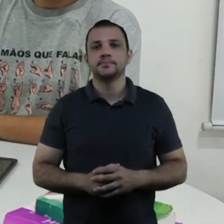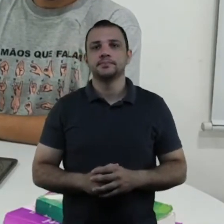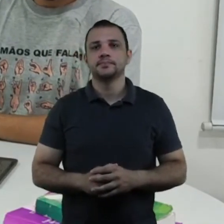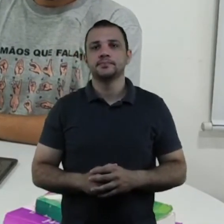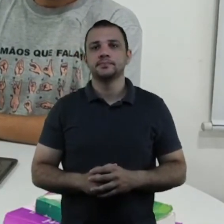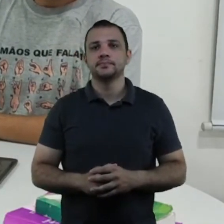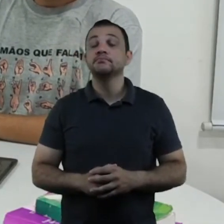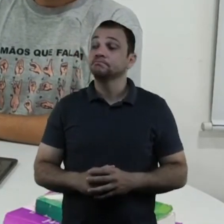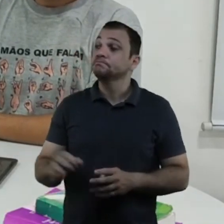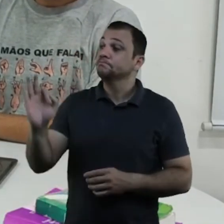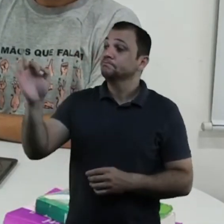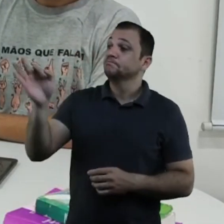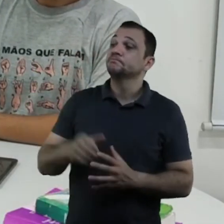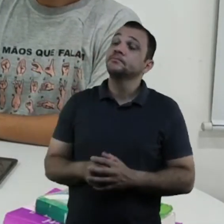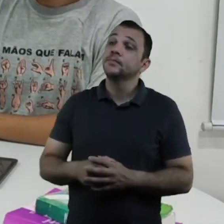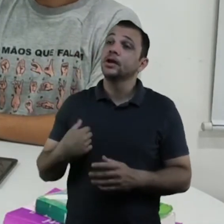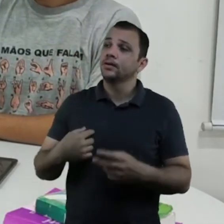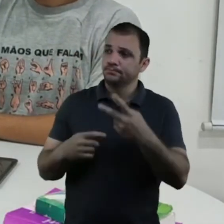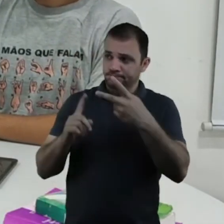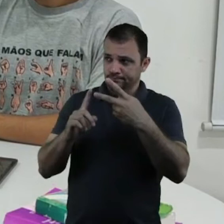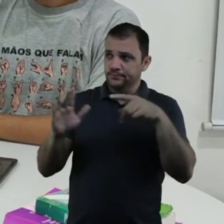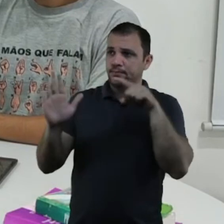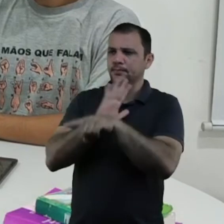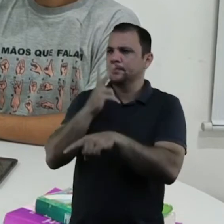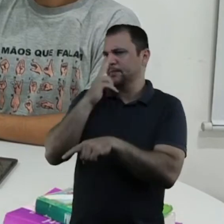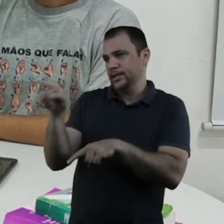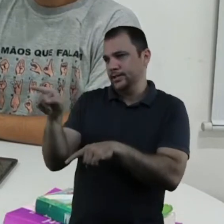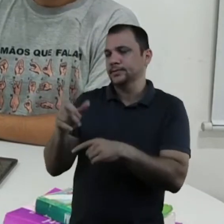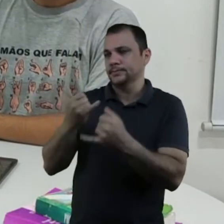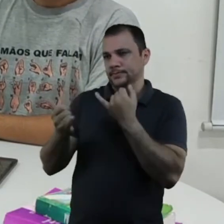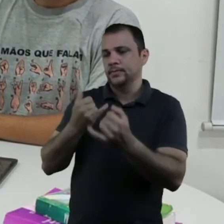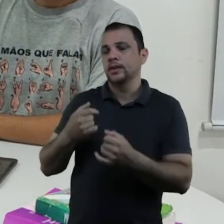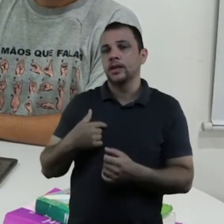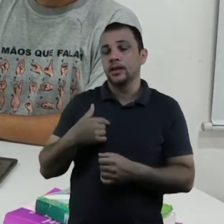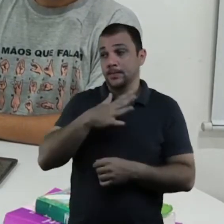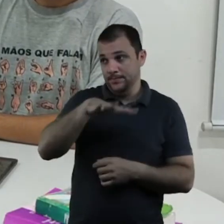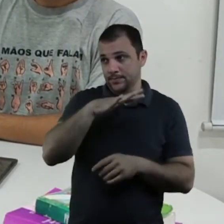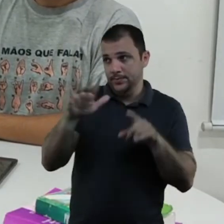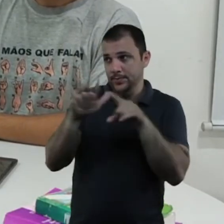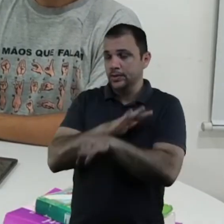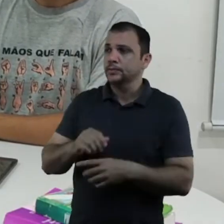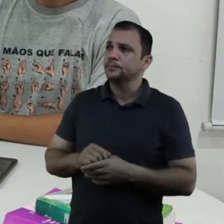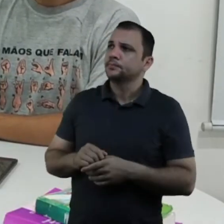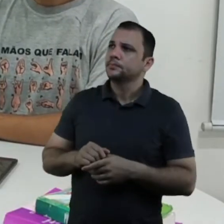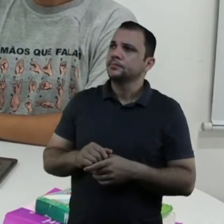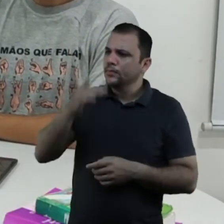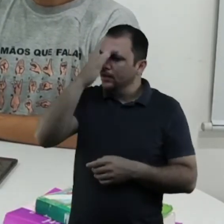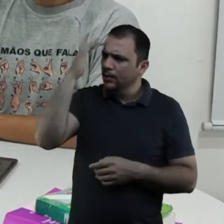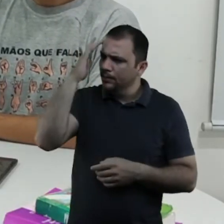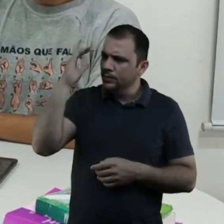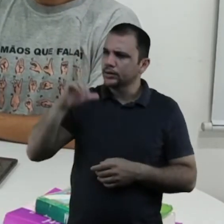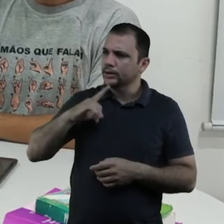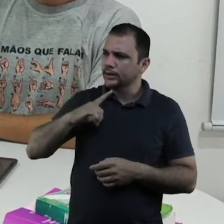Perfeito, doutora. Eu acredito que também a segunda pergunta entra nessa mesma situação. Por exemplo, perguntaram se quando uma pessoa com